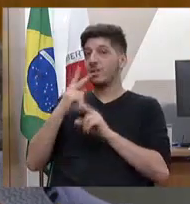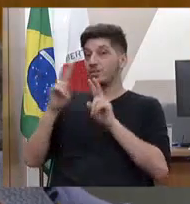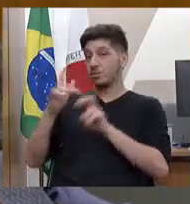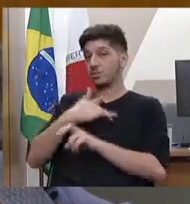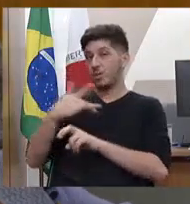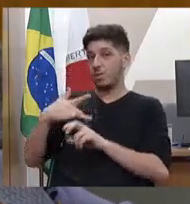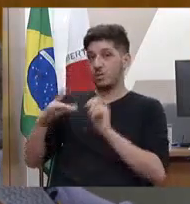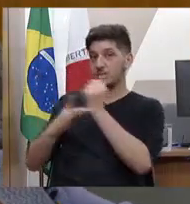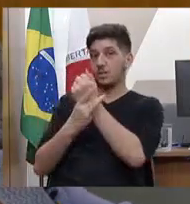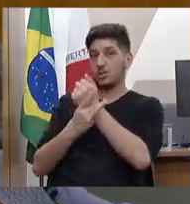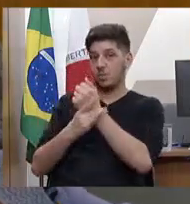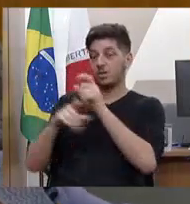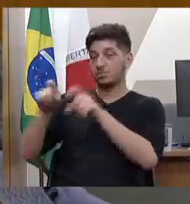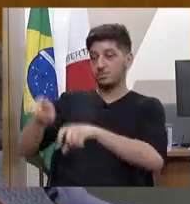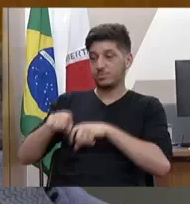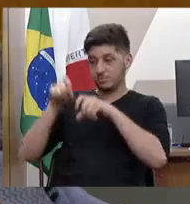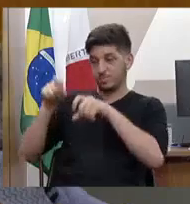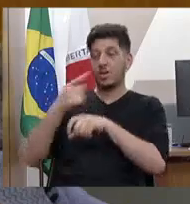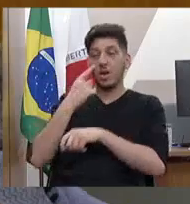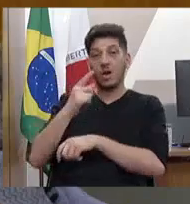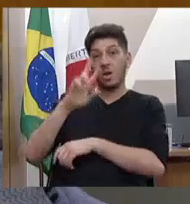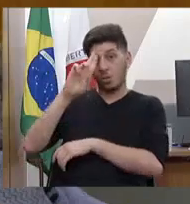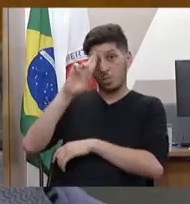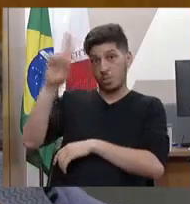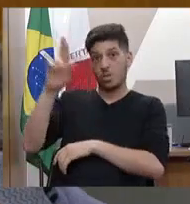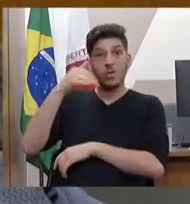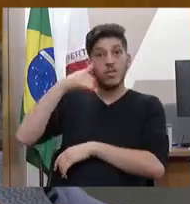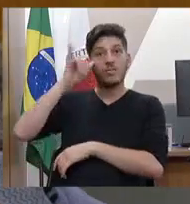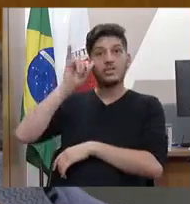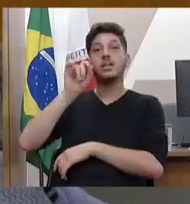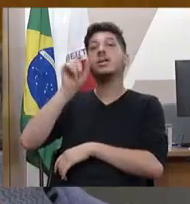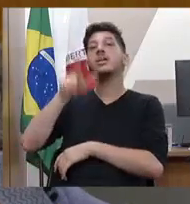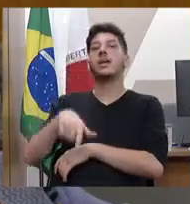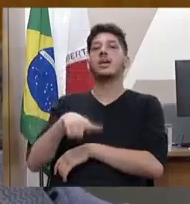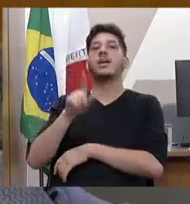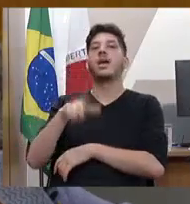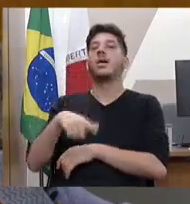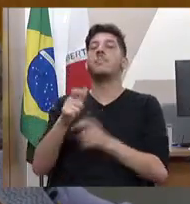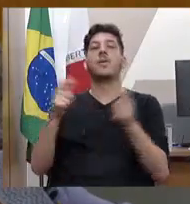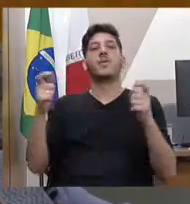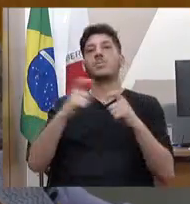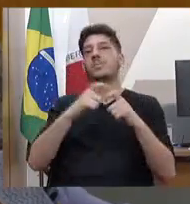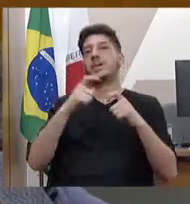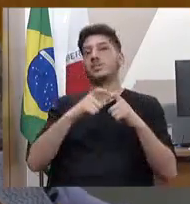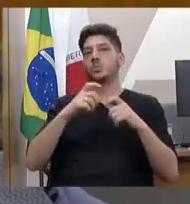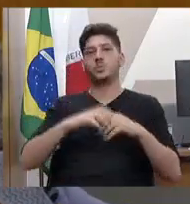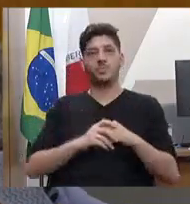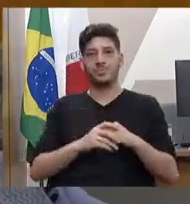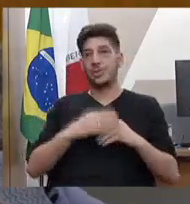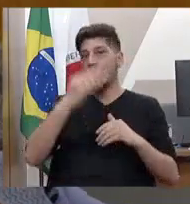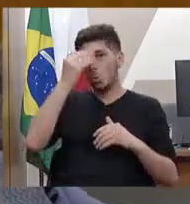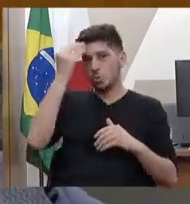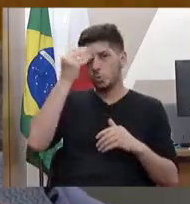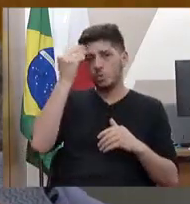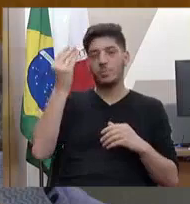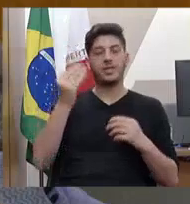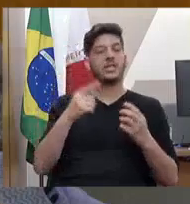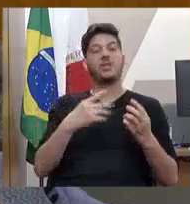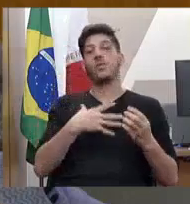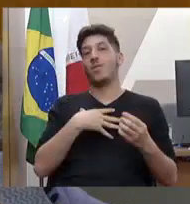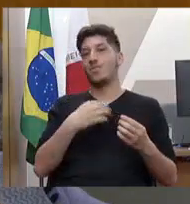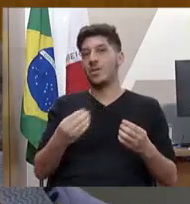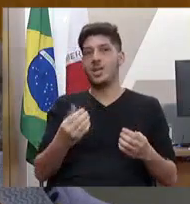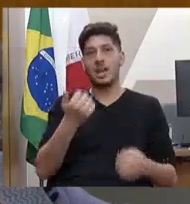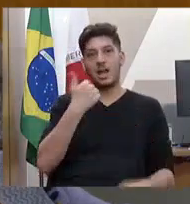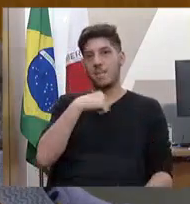campo o dono da fazenda são os médicos os sobrinhos deles as filhas as